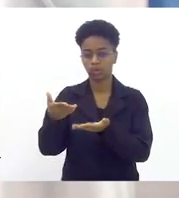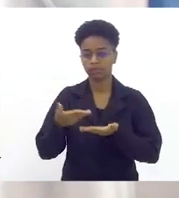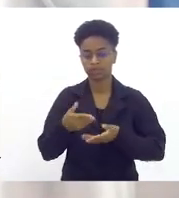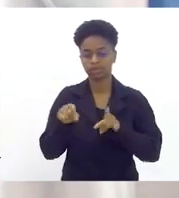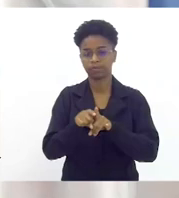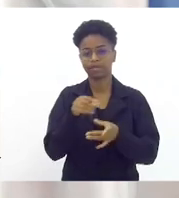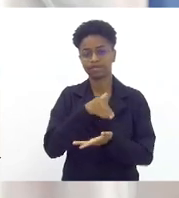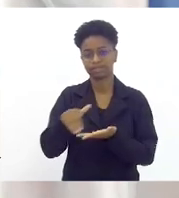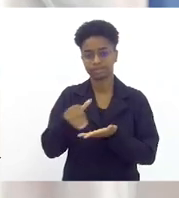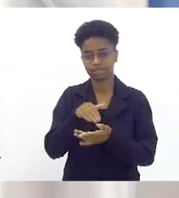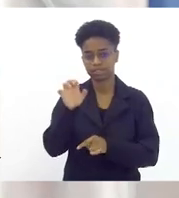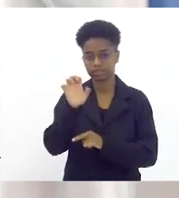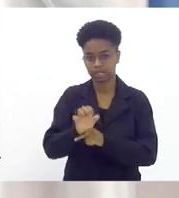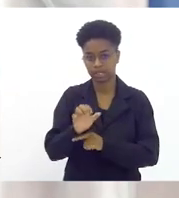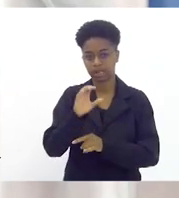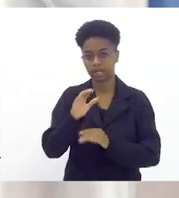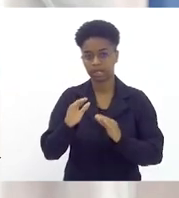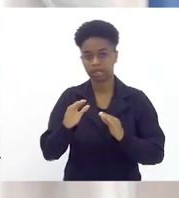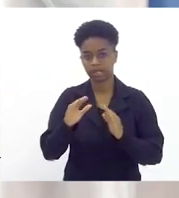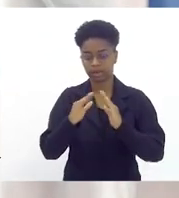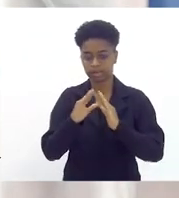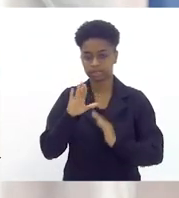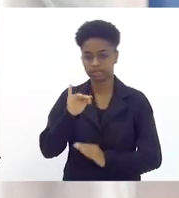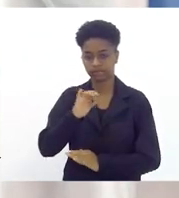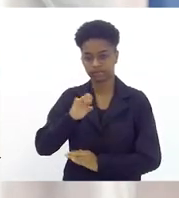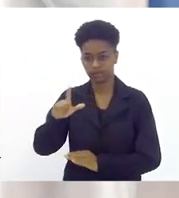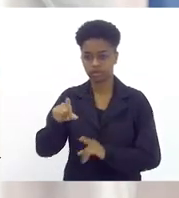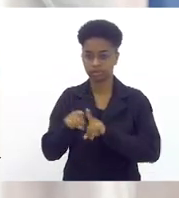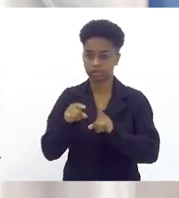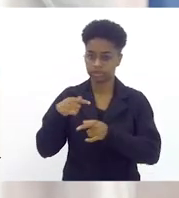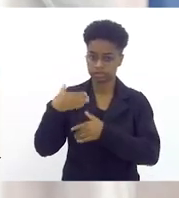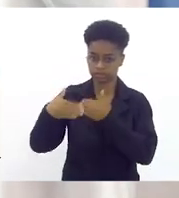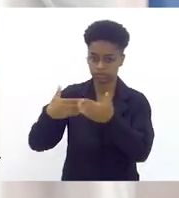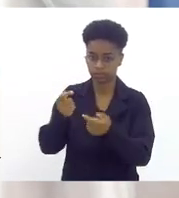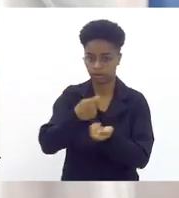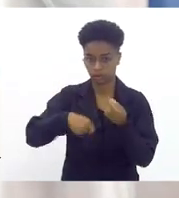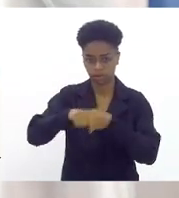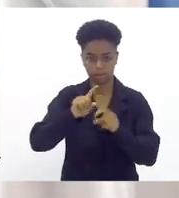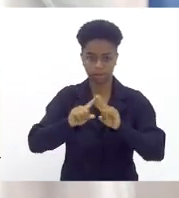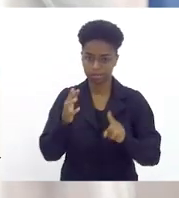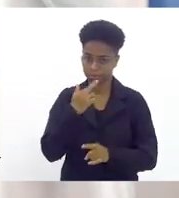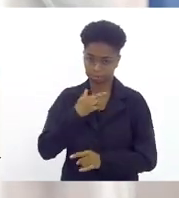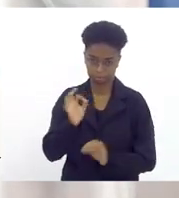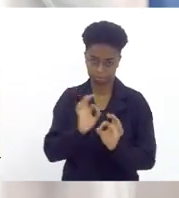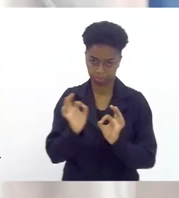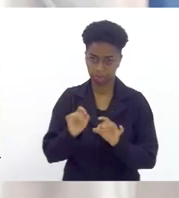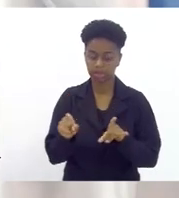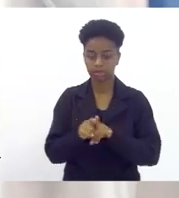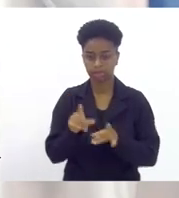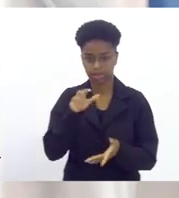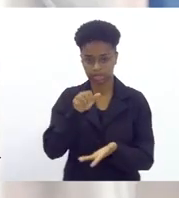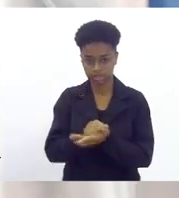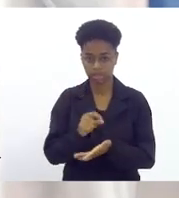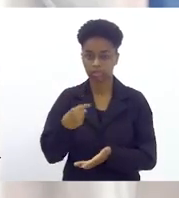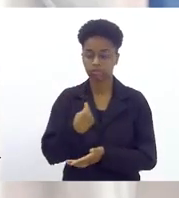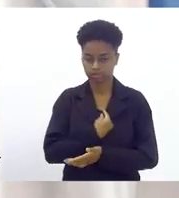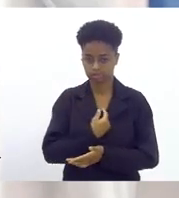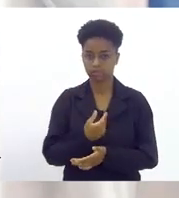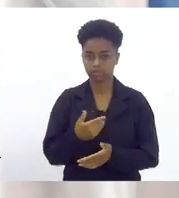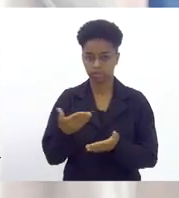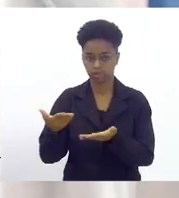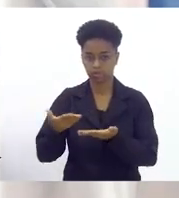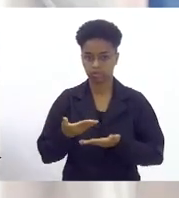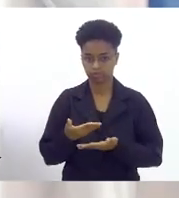a Secretaria de Estado da Casa Civil e Desenvolvimento Econômico, também não obtivemos resposta. Queria registrar que nós convidamos também